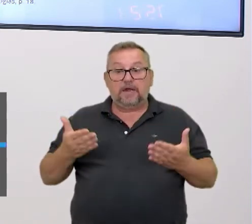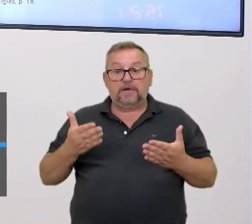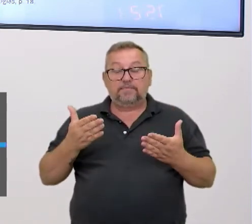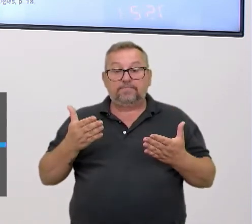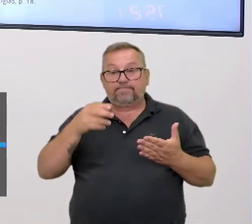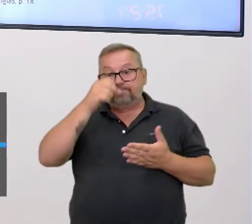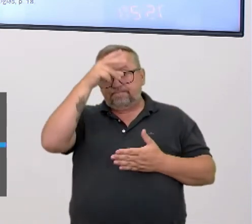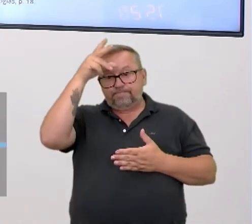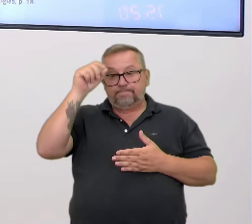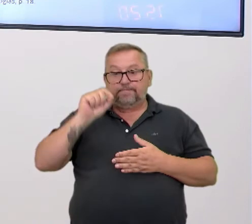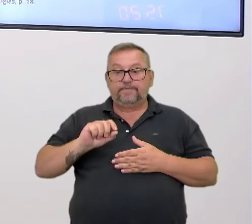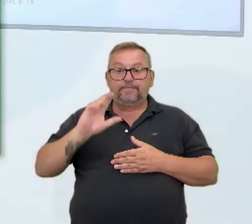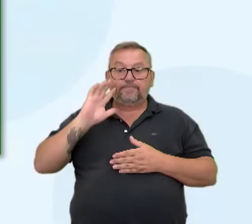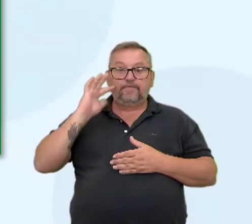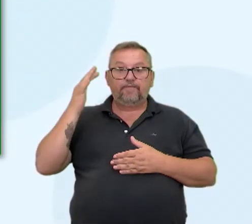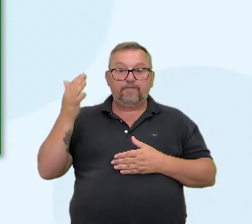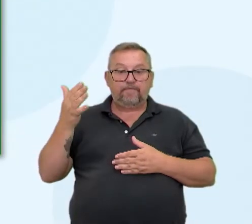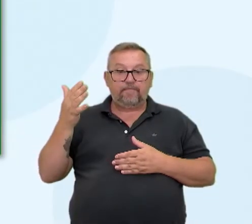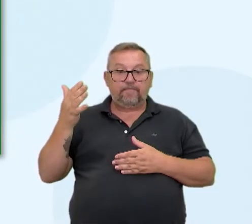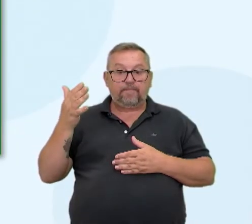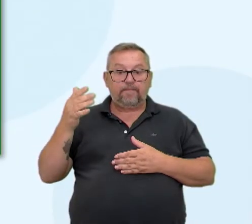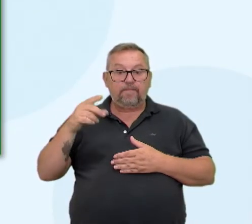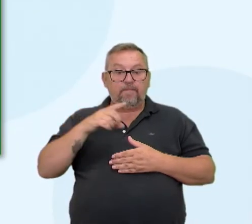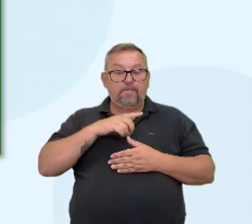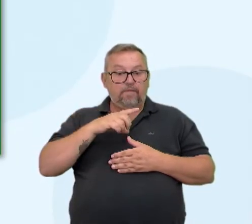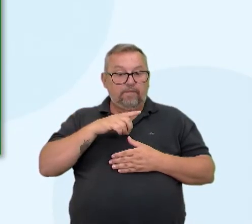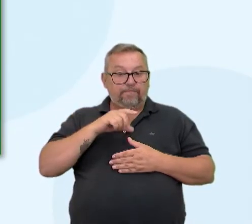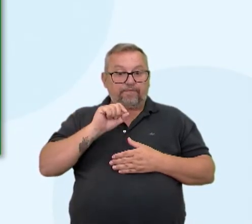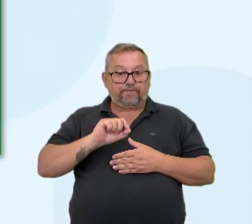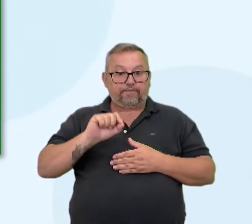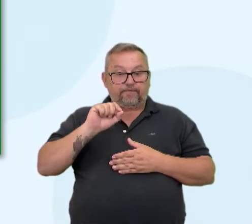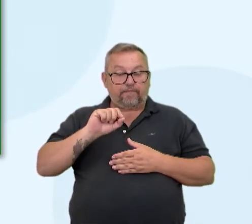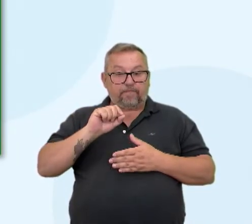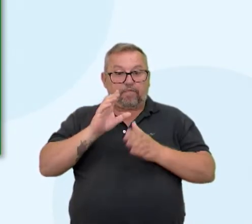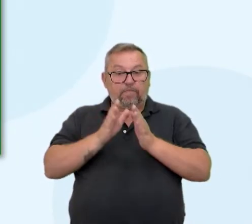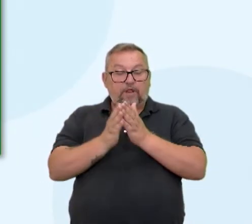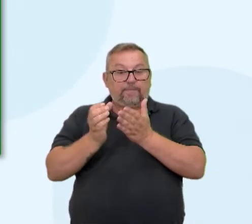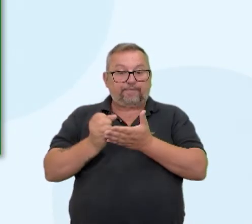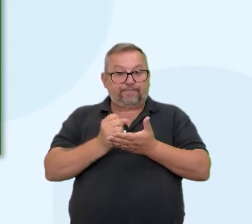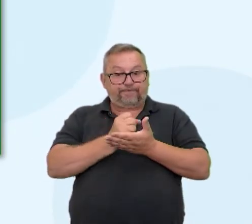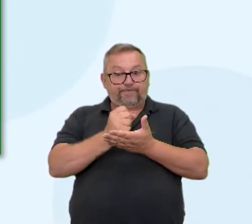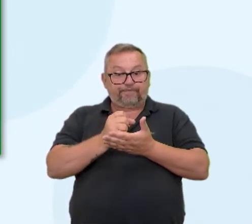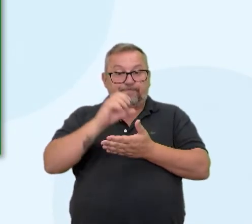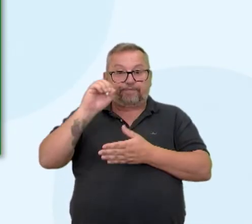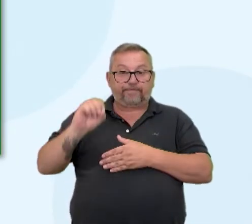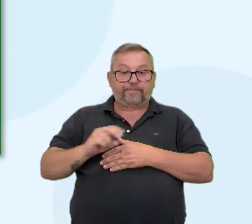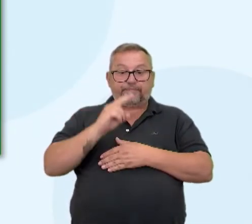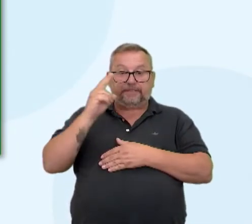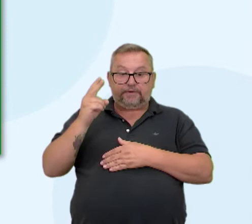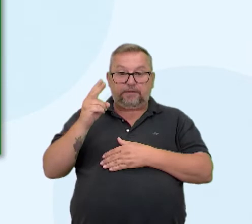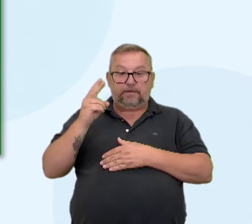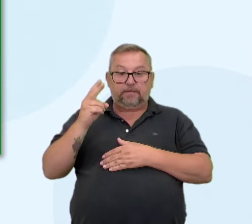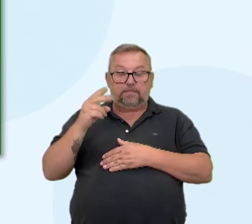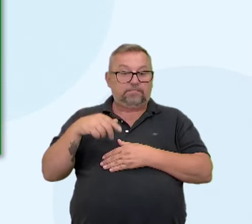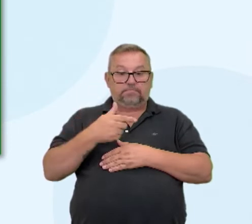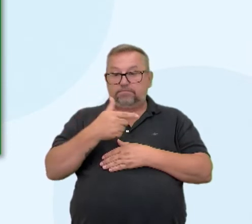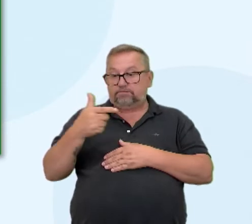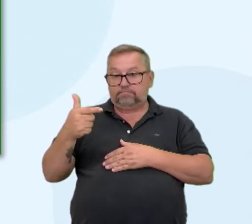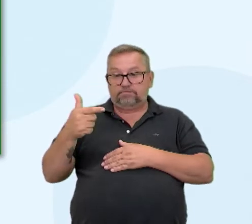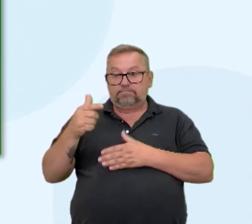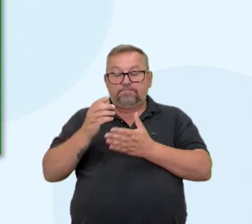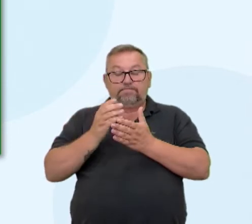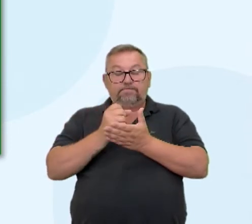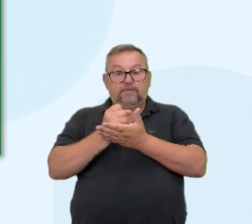que acontece? Tá? Ele vai trabalhar lá com a carteira assinada ou não tem carteira